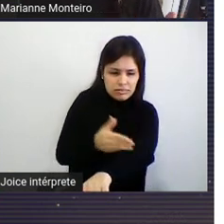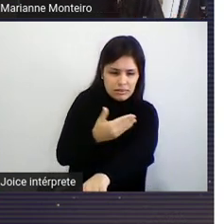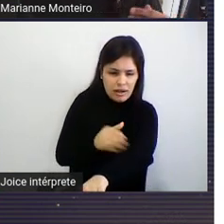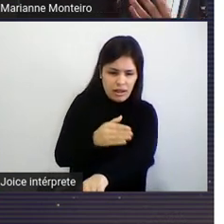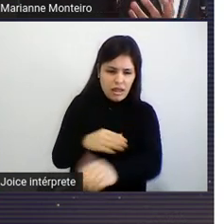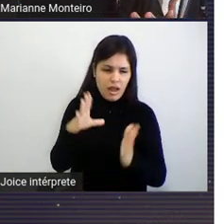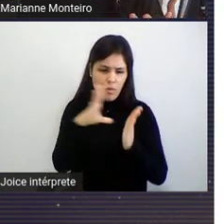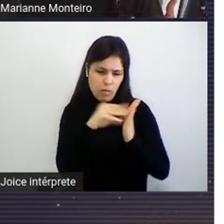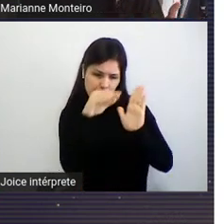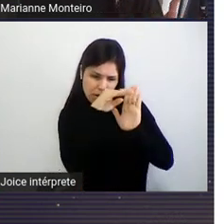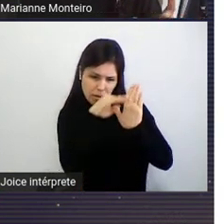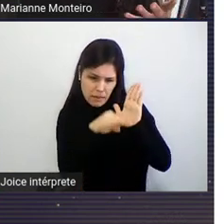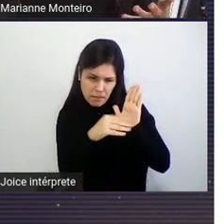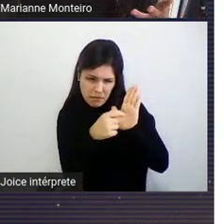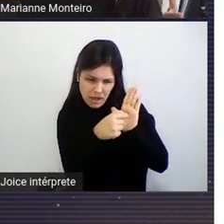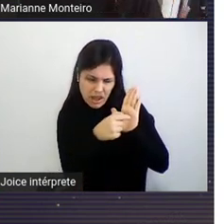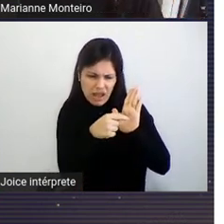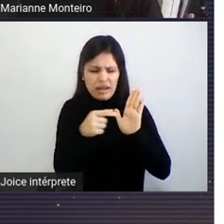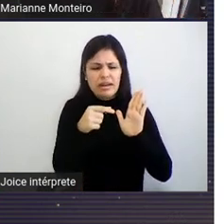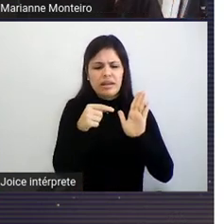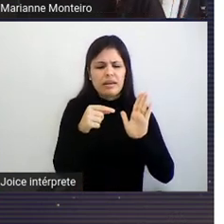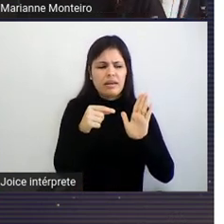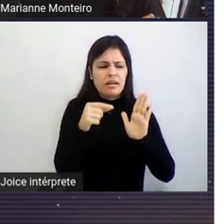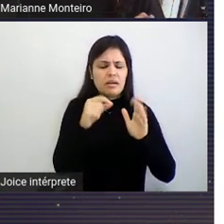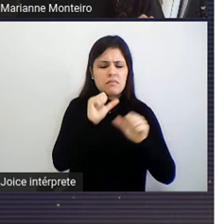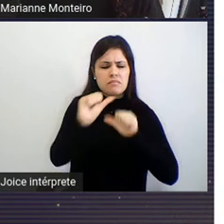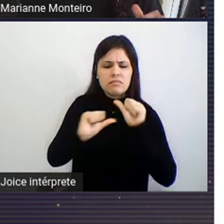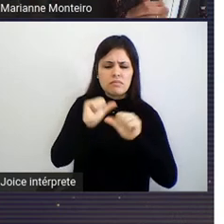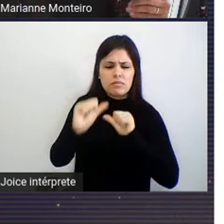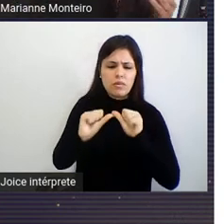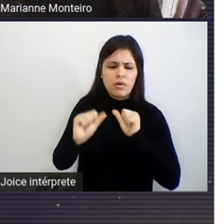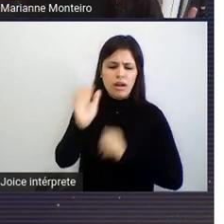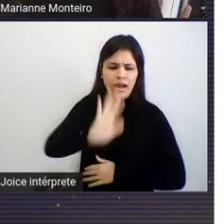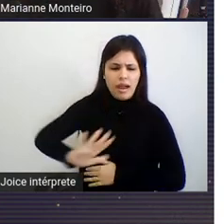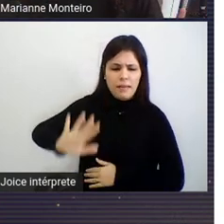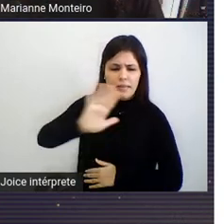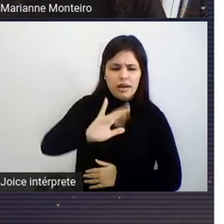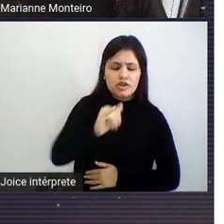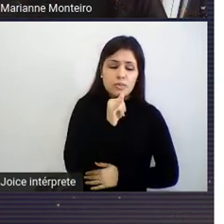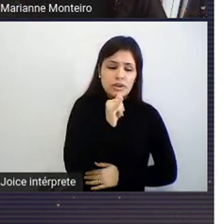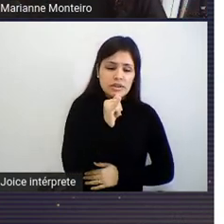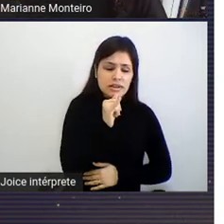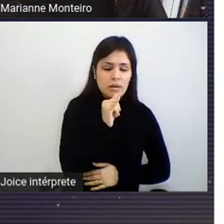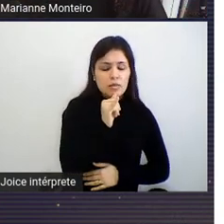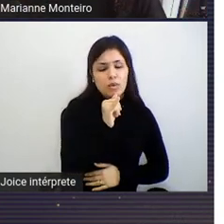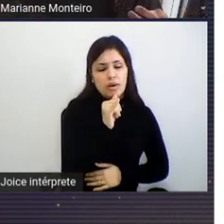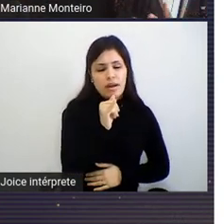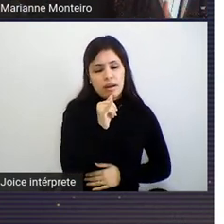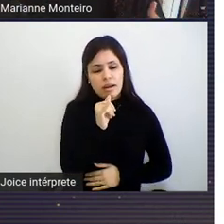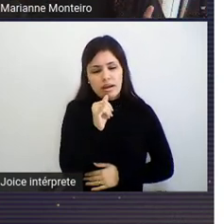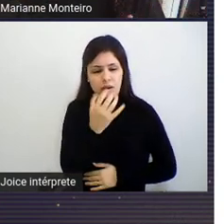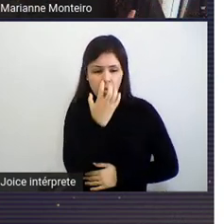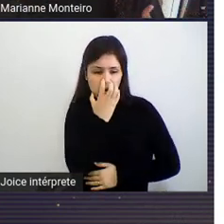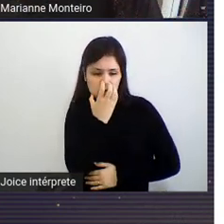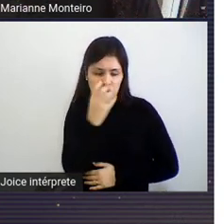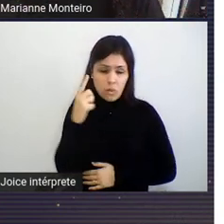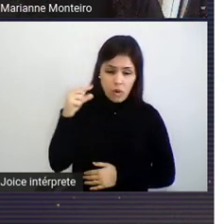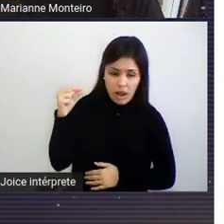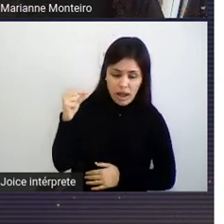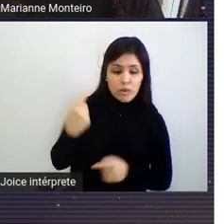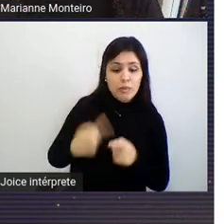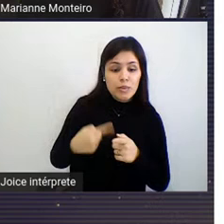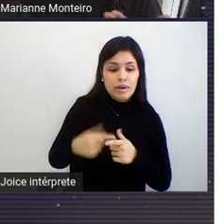classificar imagens de, digamos, um cachorro e um gato com uma grande acurácia. Porque esses problemas não